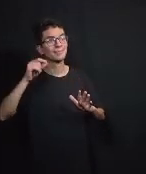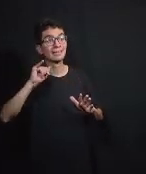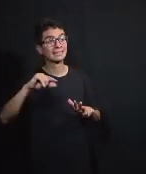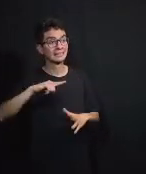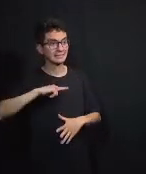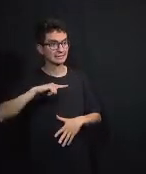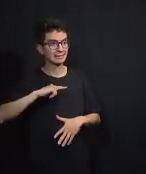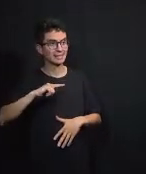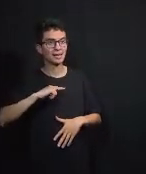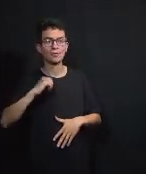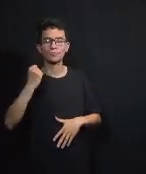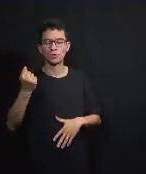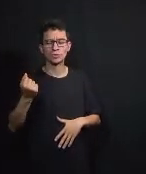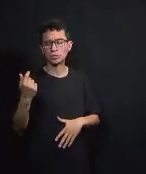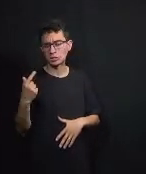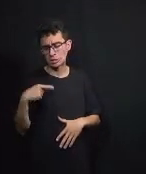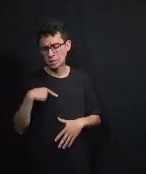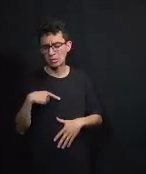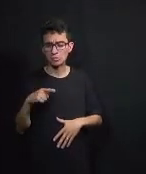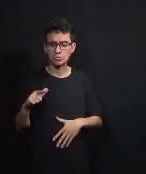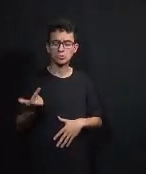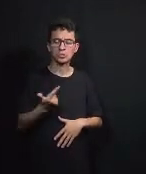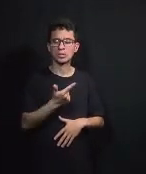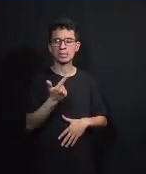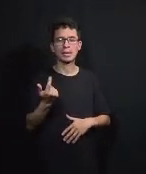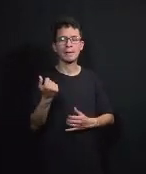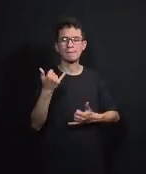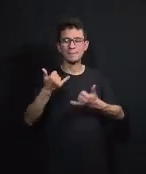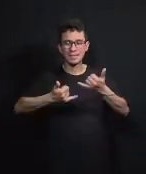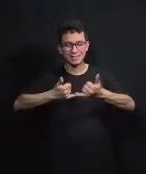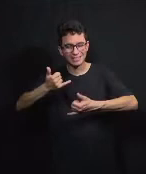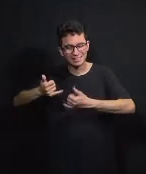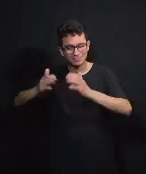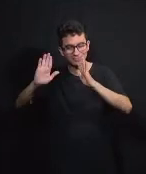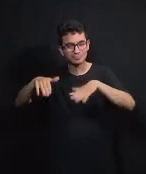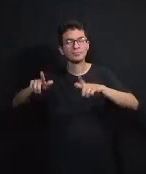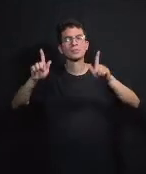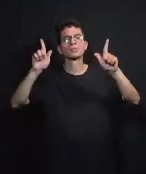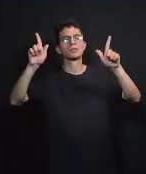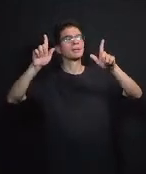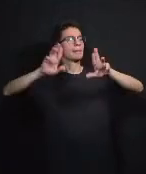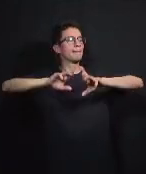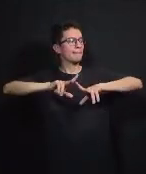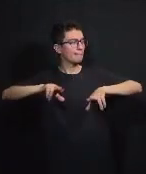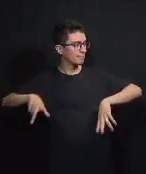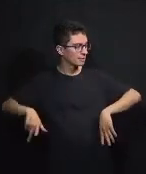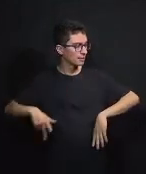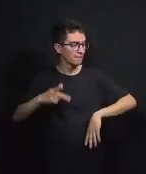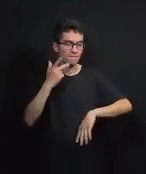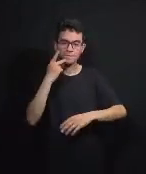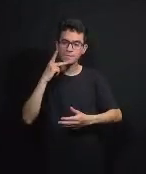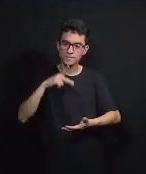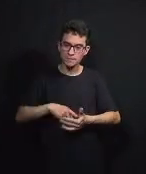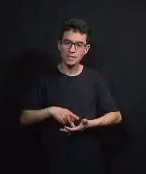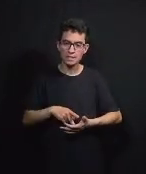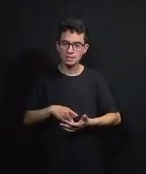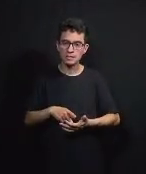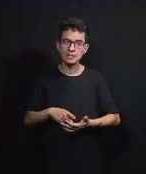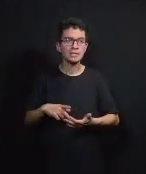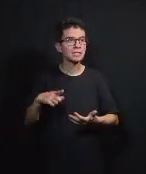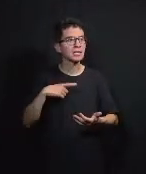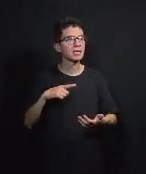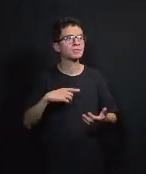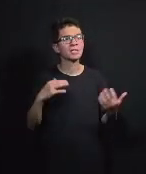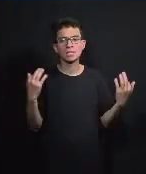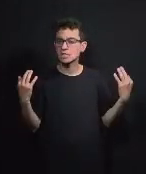forte nesse sentido. Eu vejo de vez em quando a brincadeira, os protestos, as coisas, mas você está pensando alguma coisa consistente